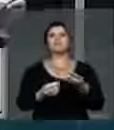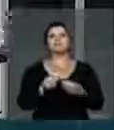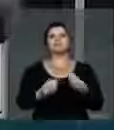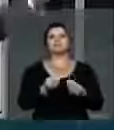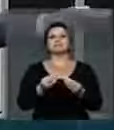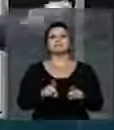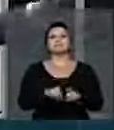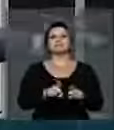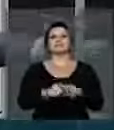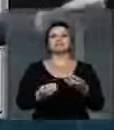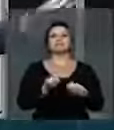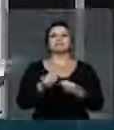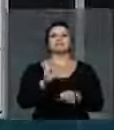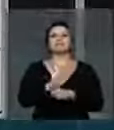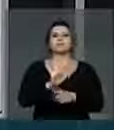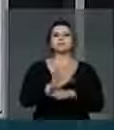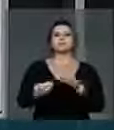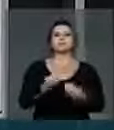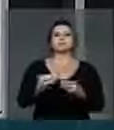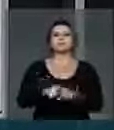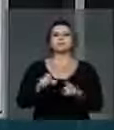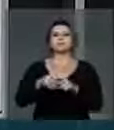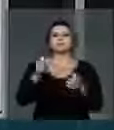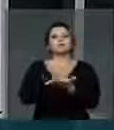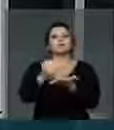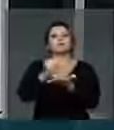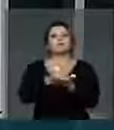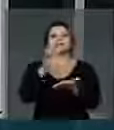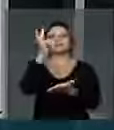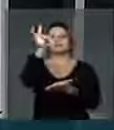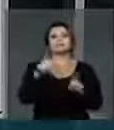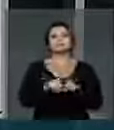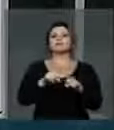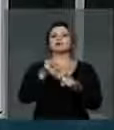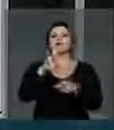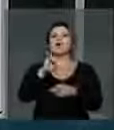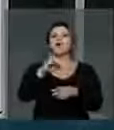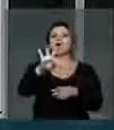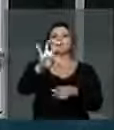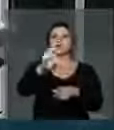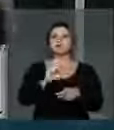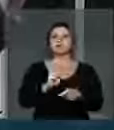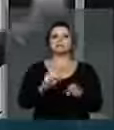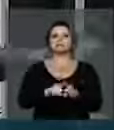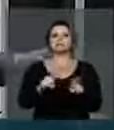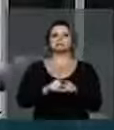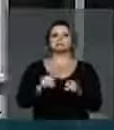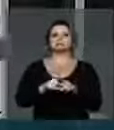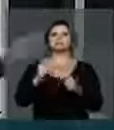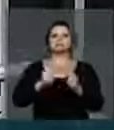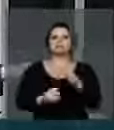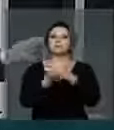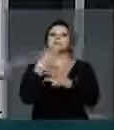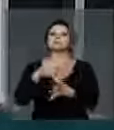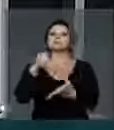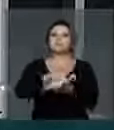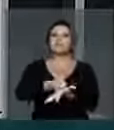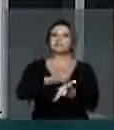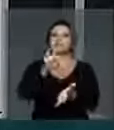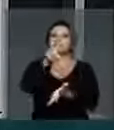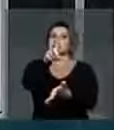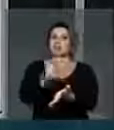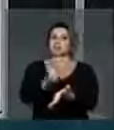nos contratos futuros, é claro, dos royalties. Aí podemos criar taxa, porque royalty na